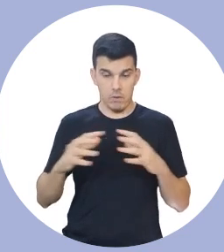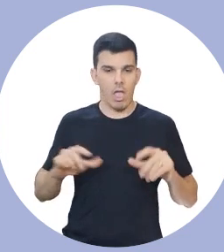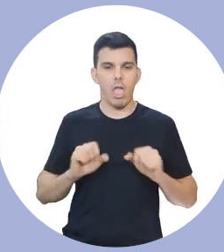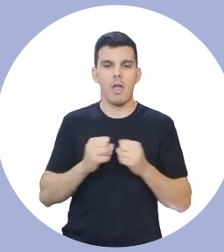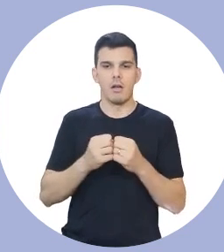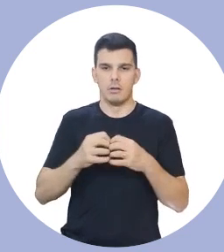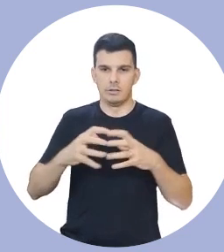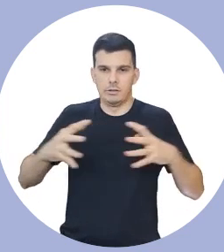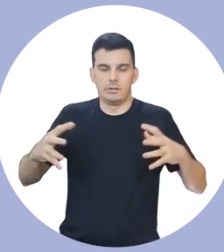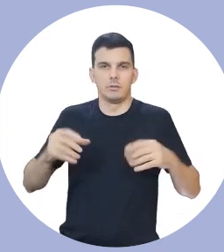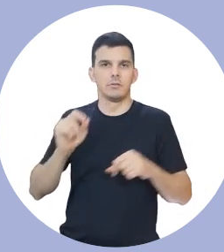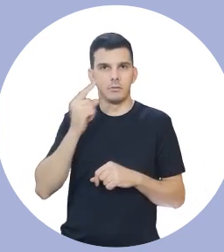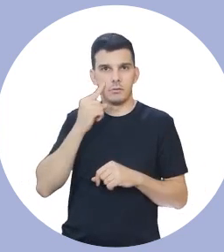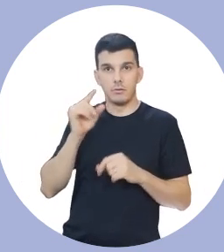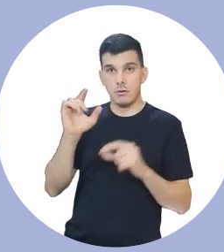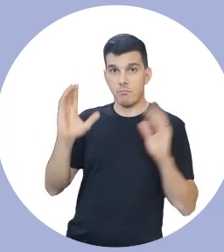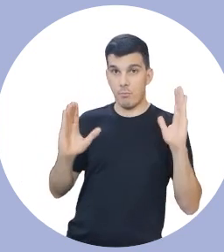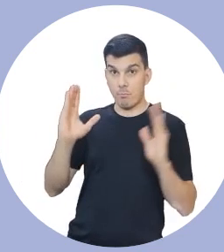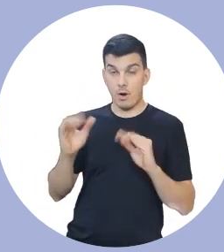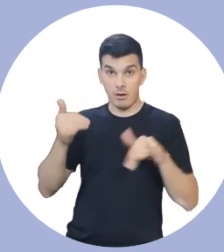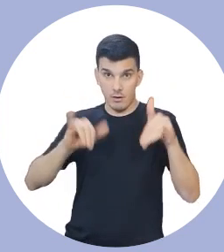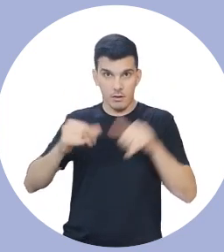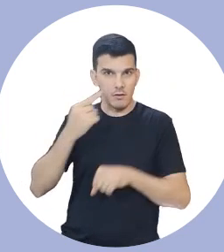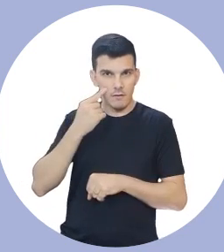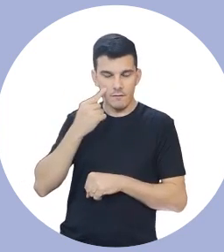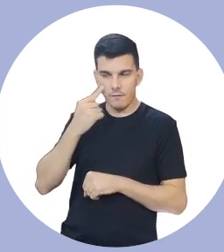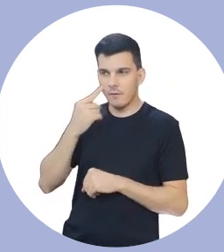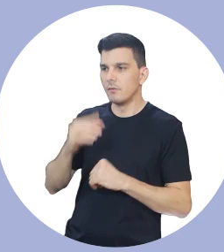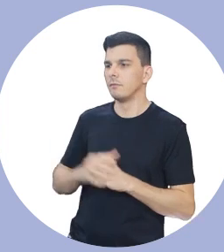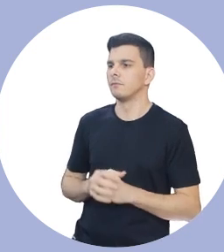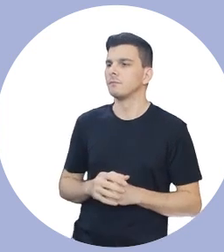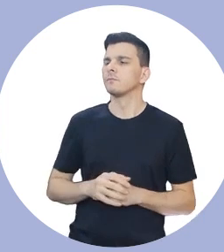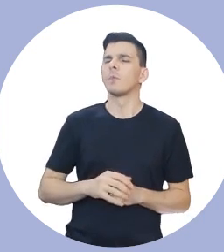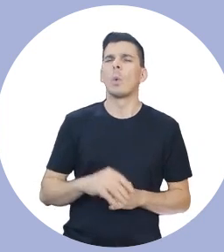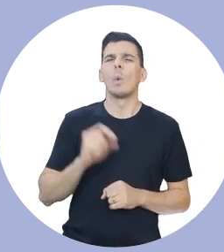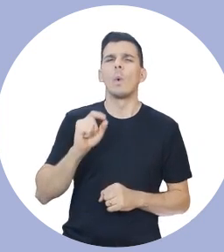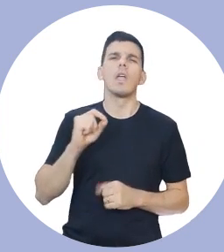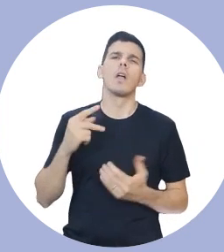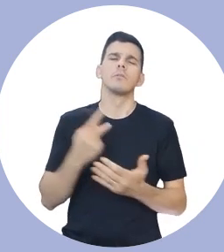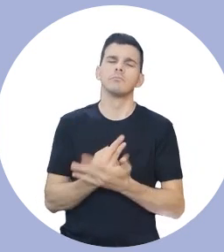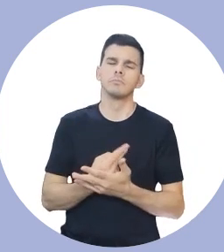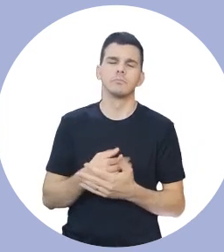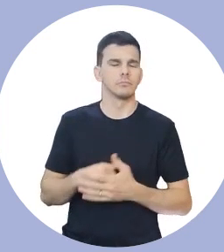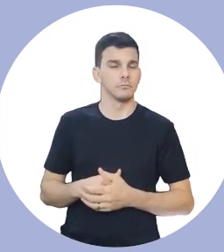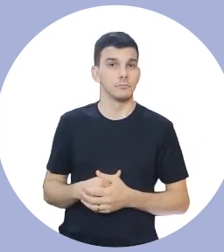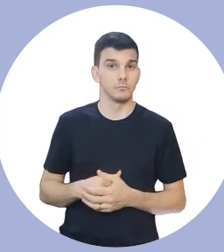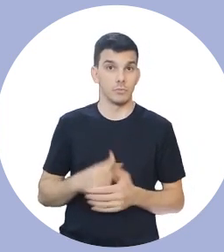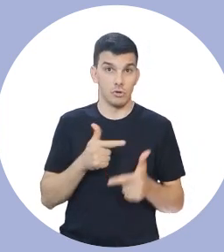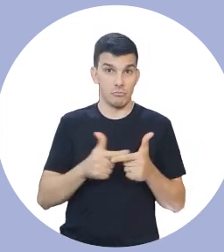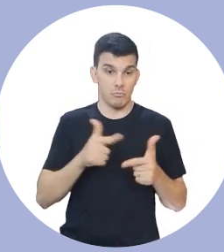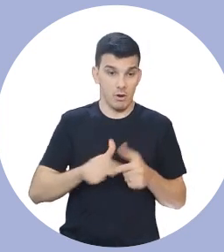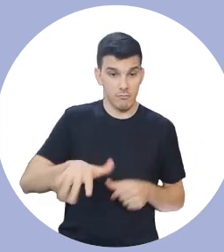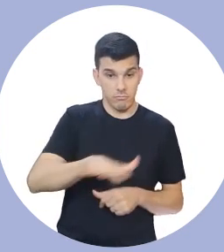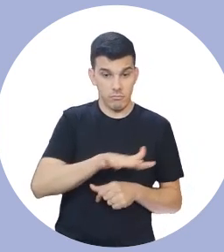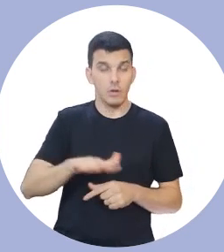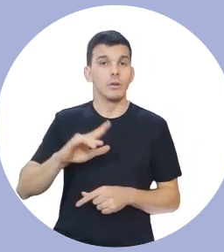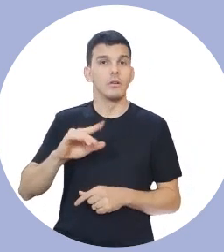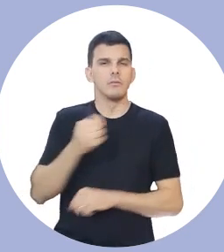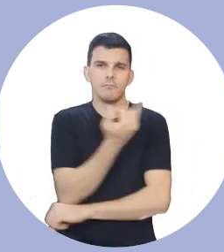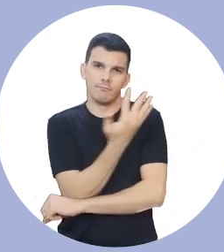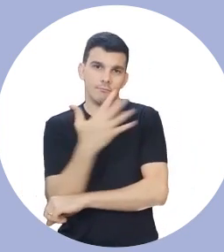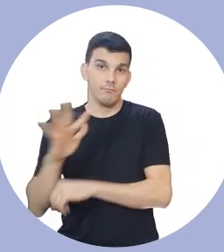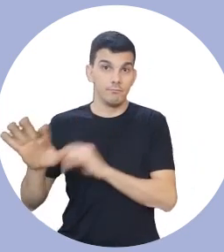sofre reação de acordo com a equação química a seguir. Observe essa equação química. O que está acontecendo? Os problemas